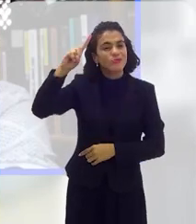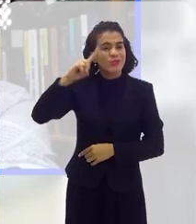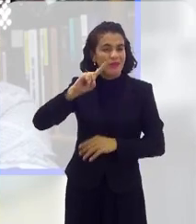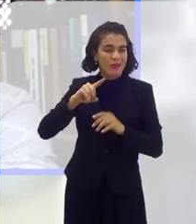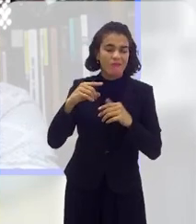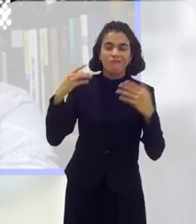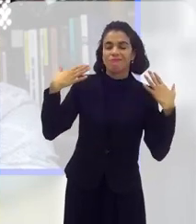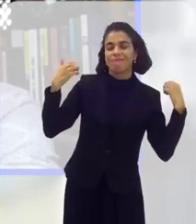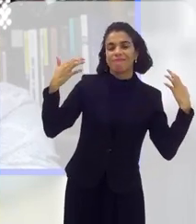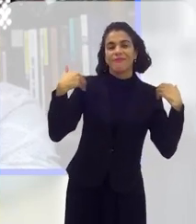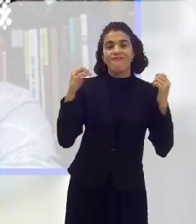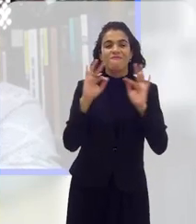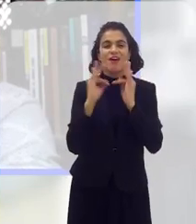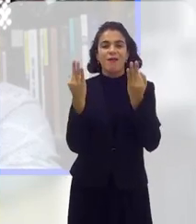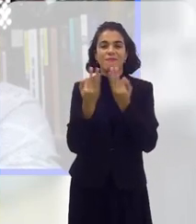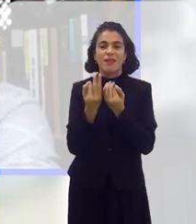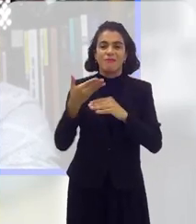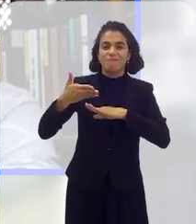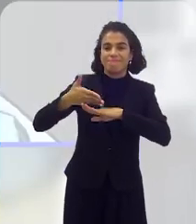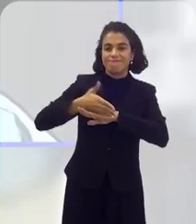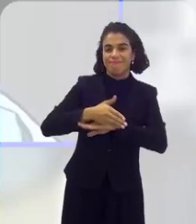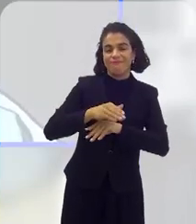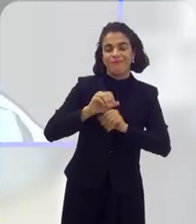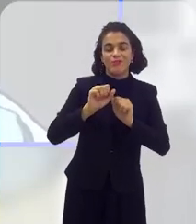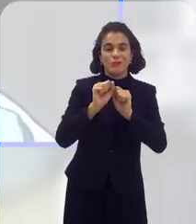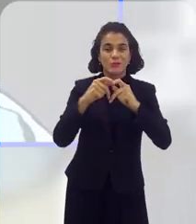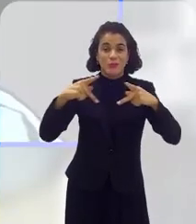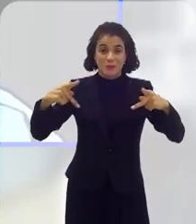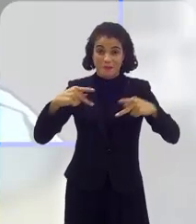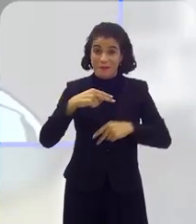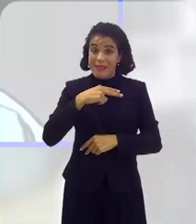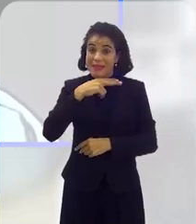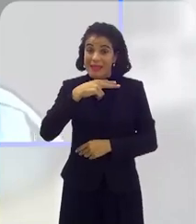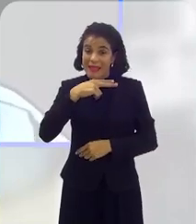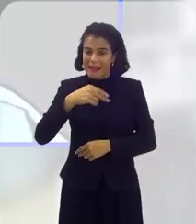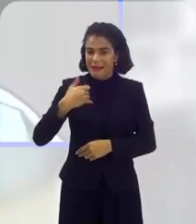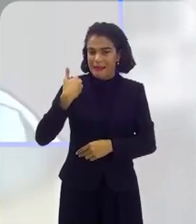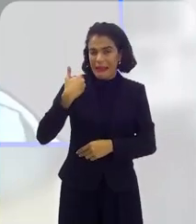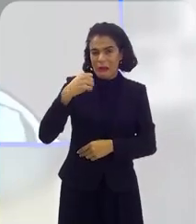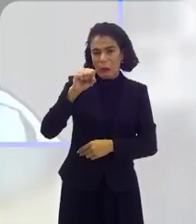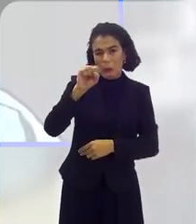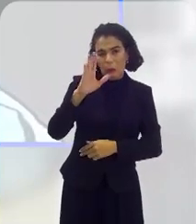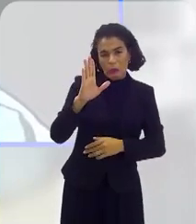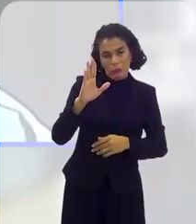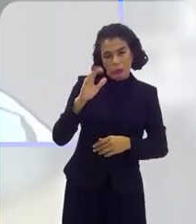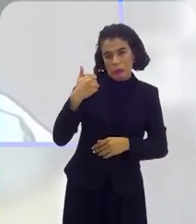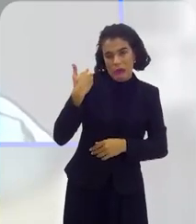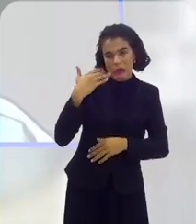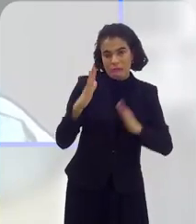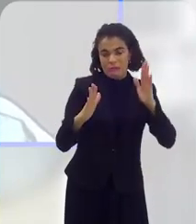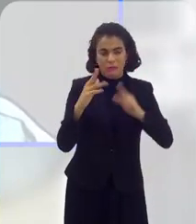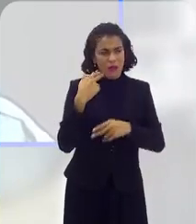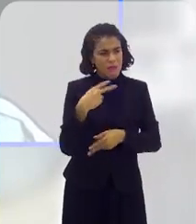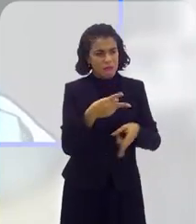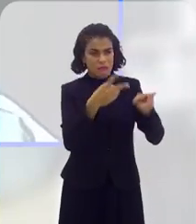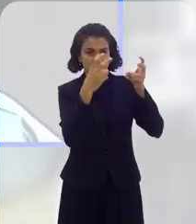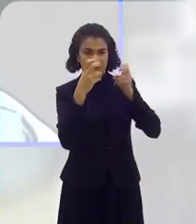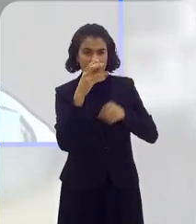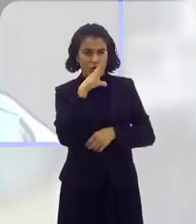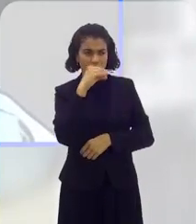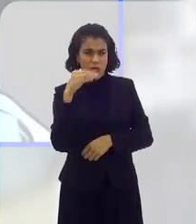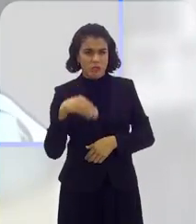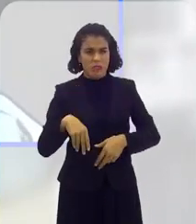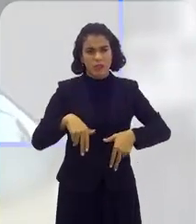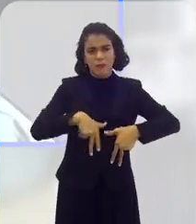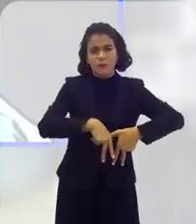num passeio em família, a gente ia entrando no shopping e a minha neta, que na época tinha 8 anos, ela percebeu duas